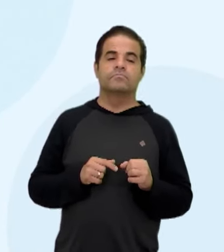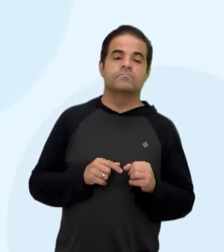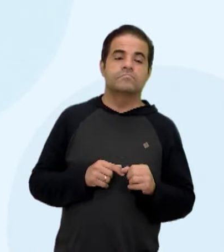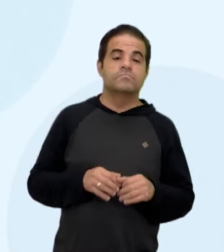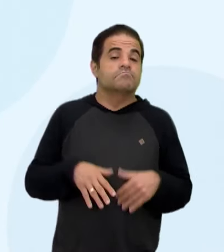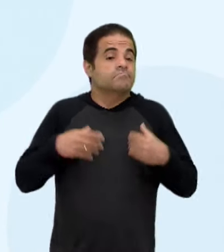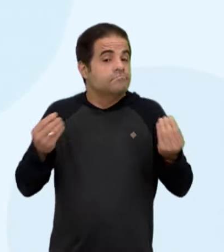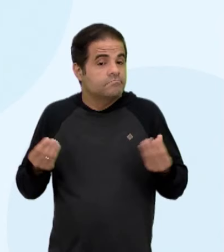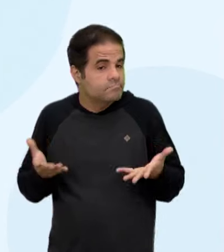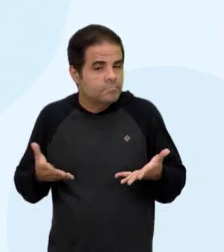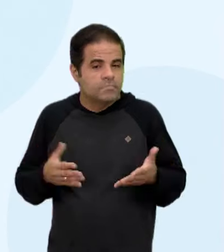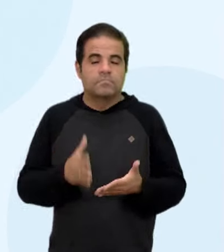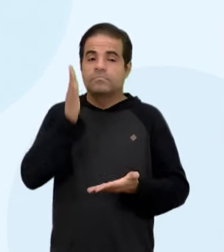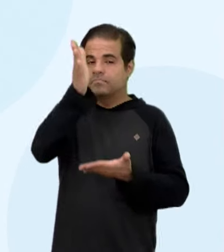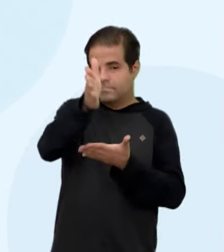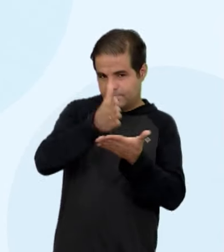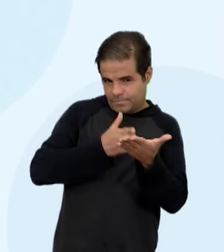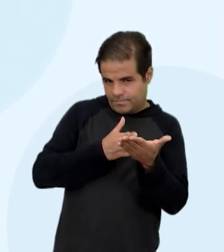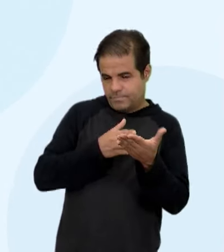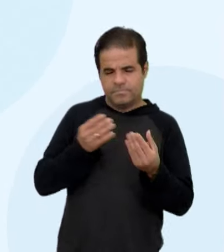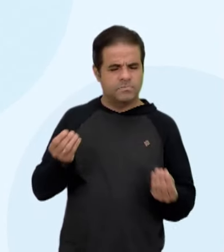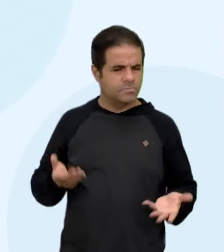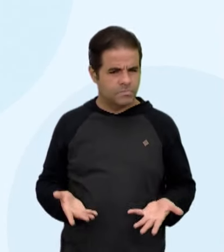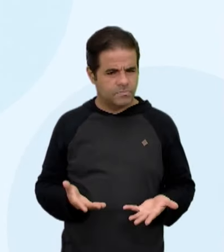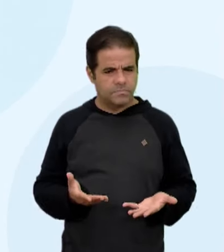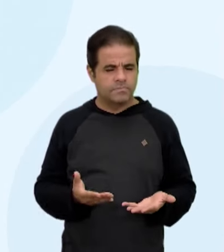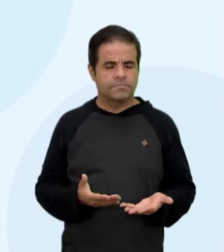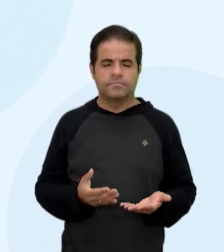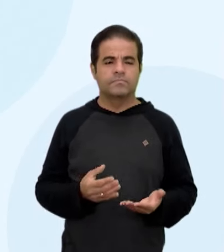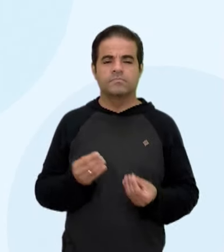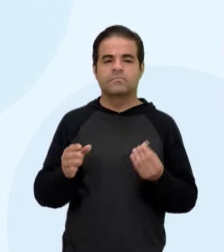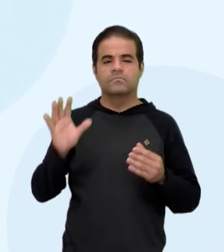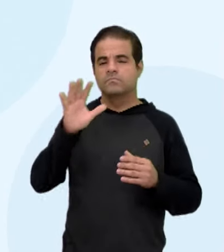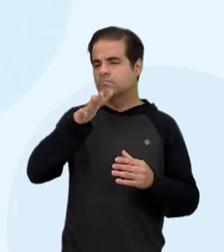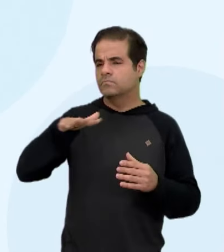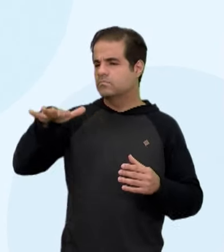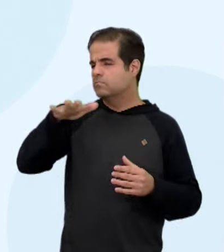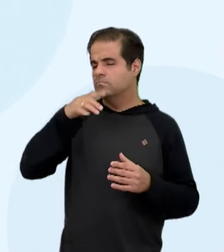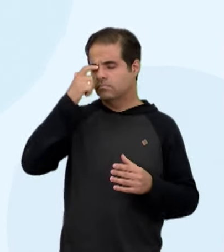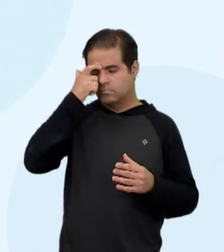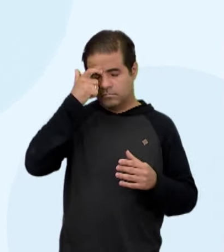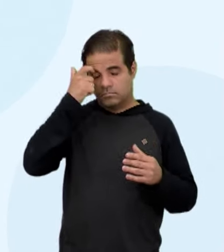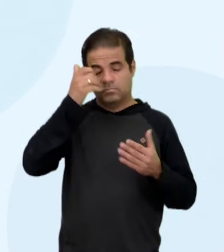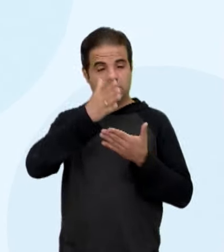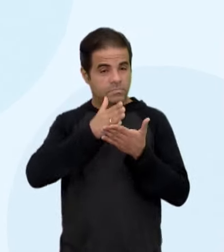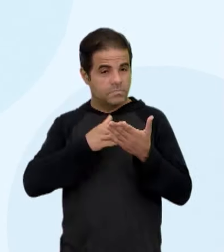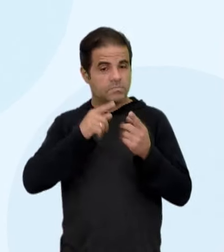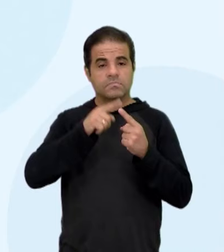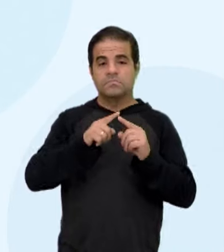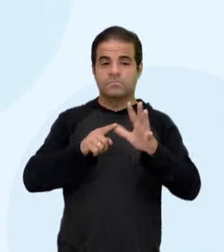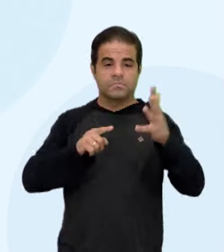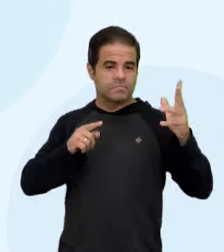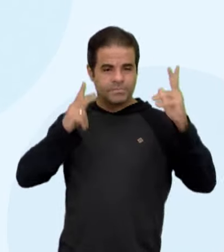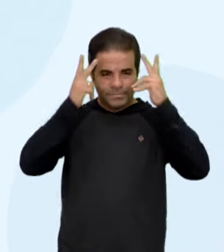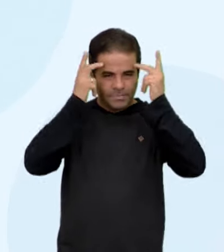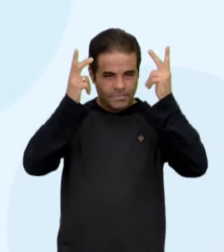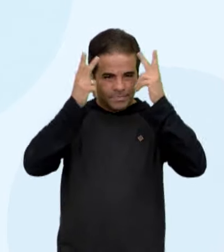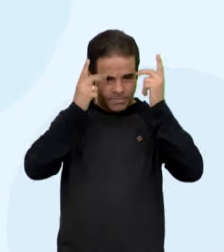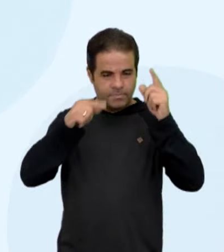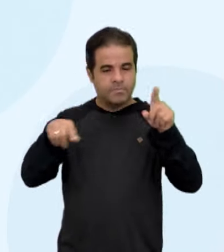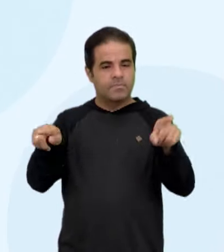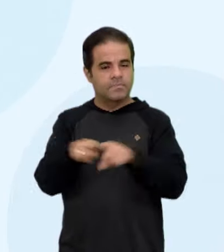Bem, como é que ela está dividida, né? Como é que a paisagem está dividida? Está entre paisagem natural